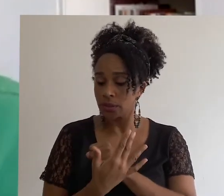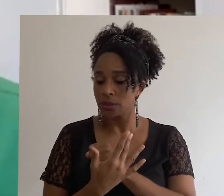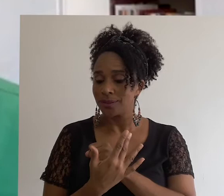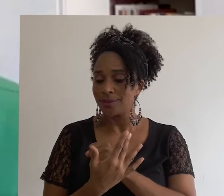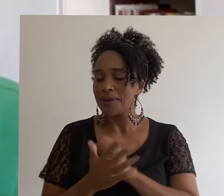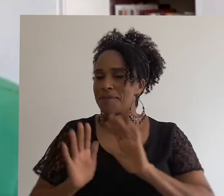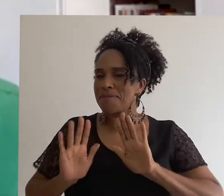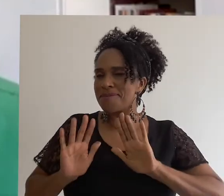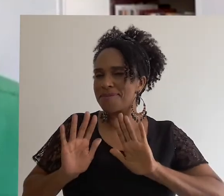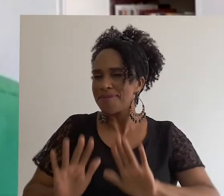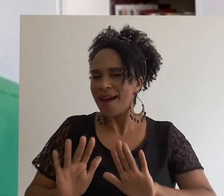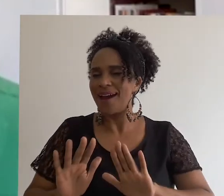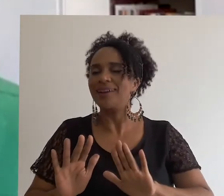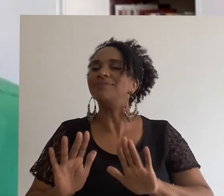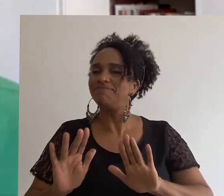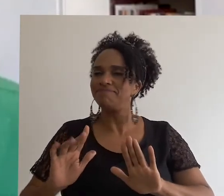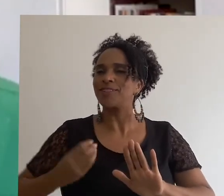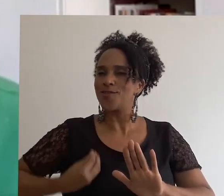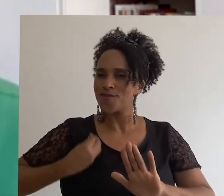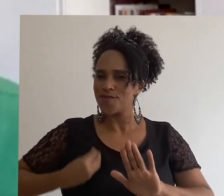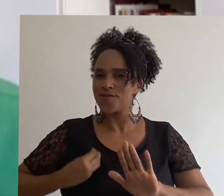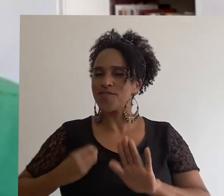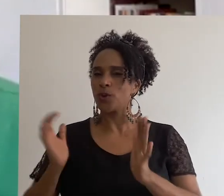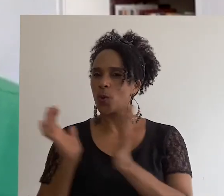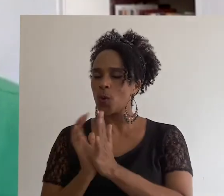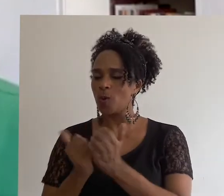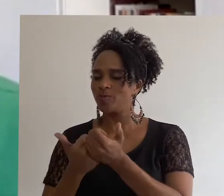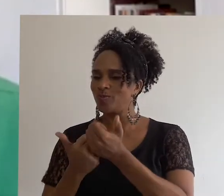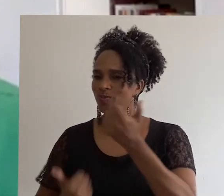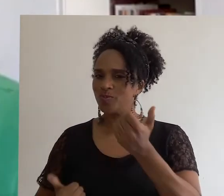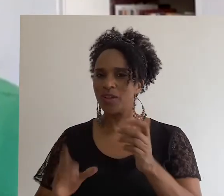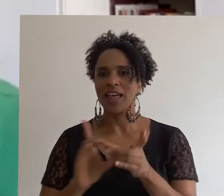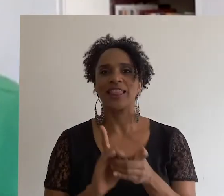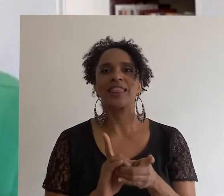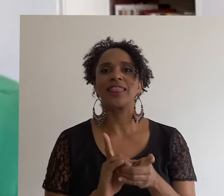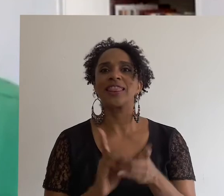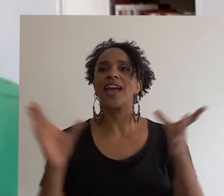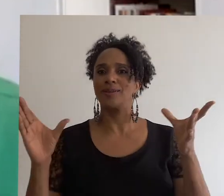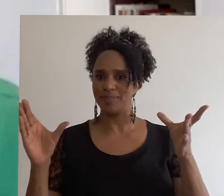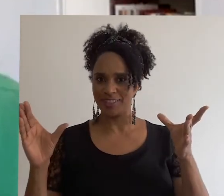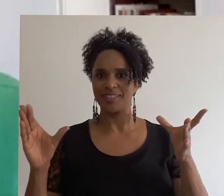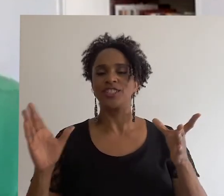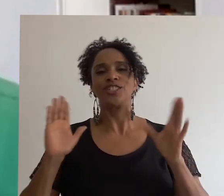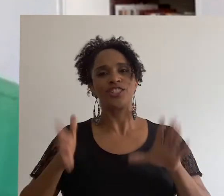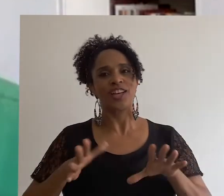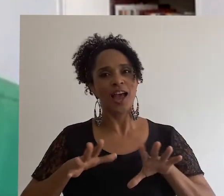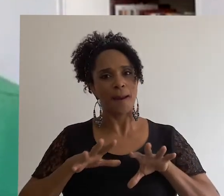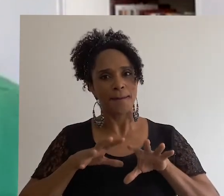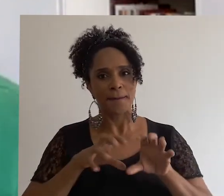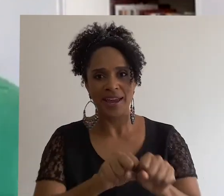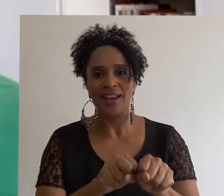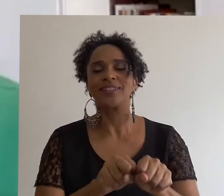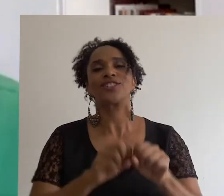instituição onde nós temos uma gestão democraticamente eleita, empossada